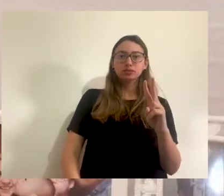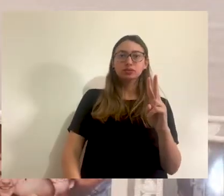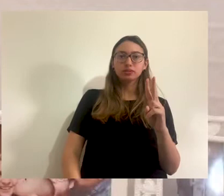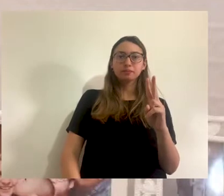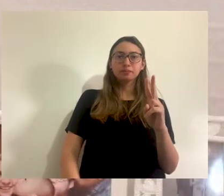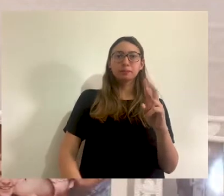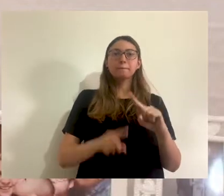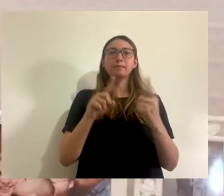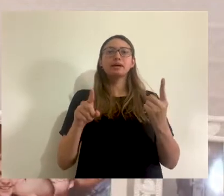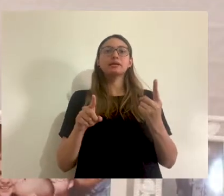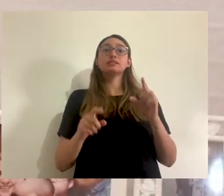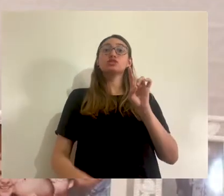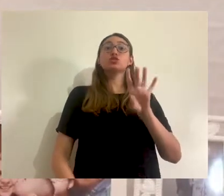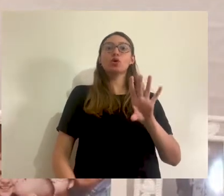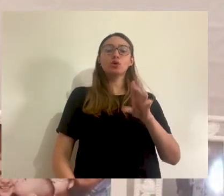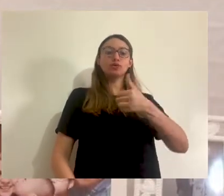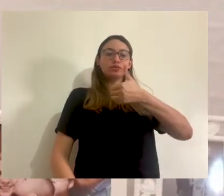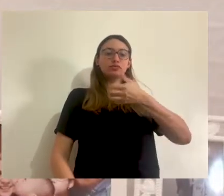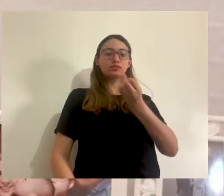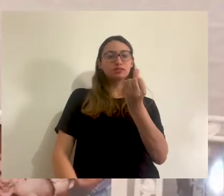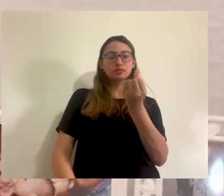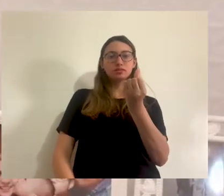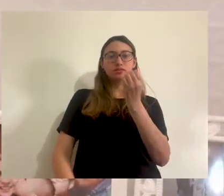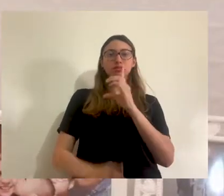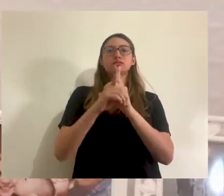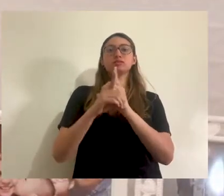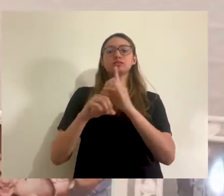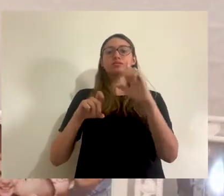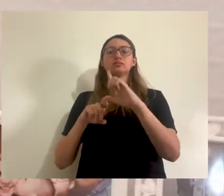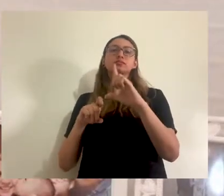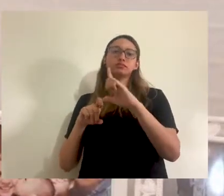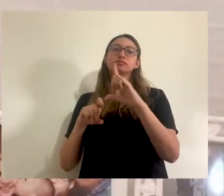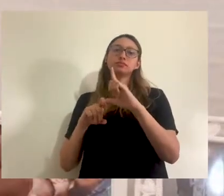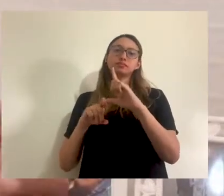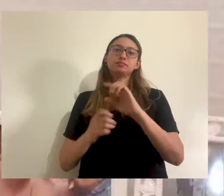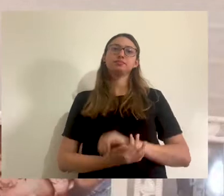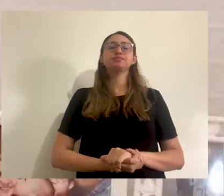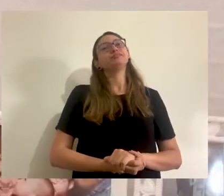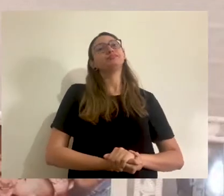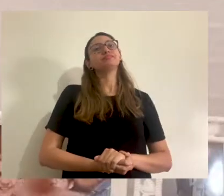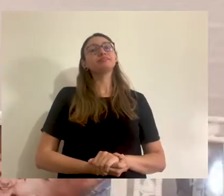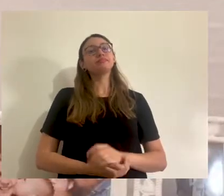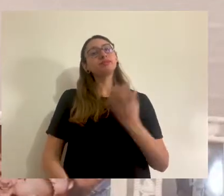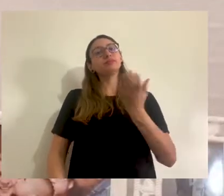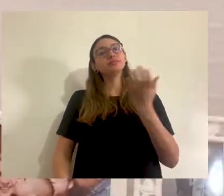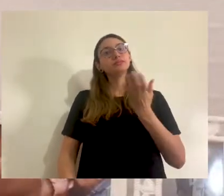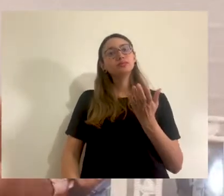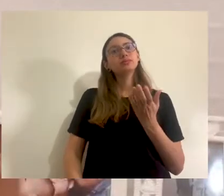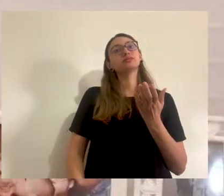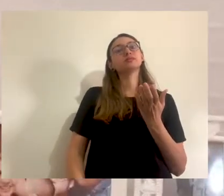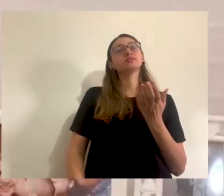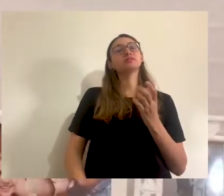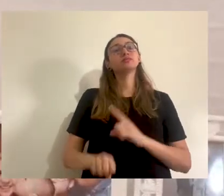16 você só vai encontrar no livro ou no Evangelho de Lucas. E nós queremos, então, durante esse período,